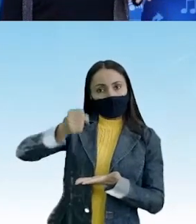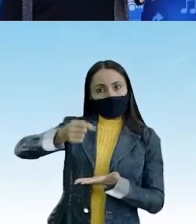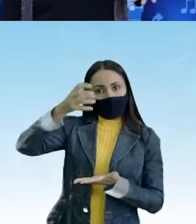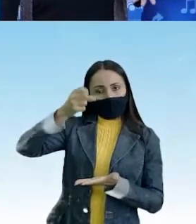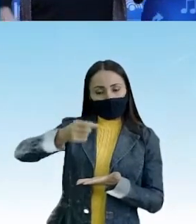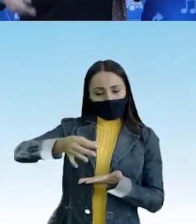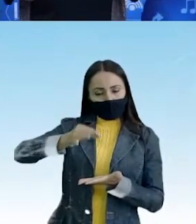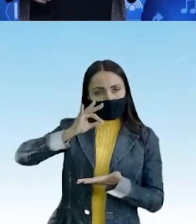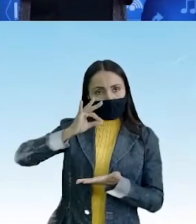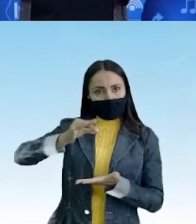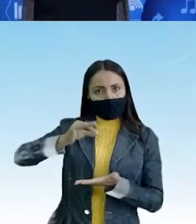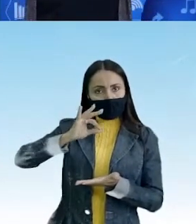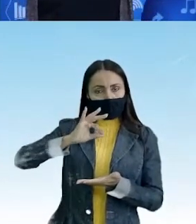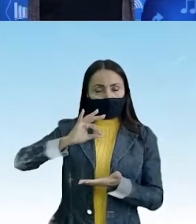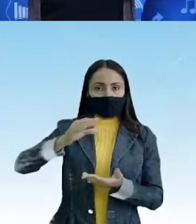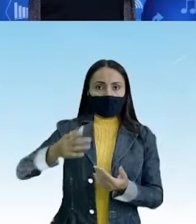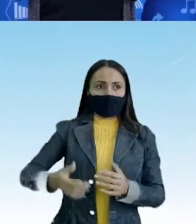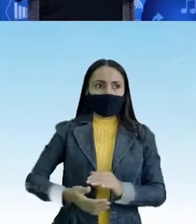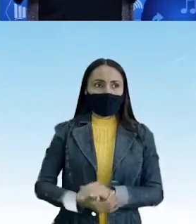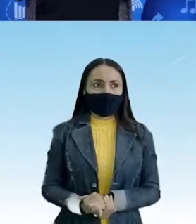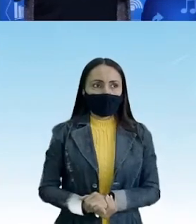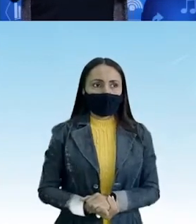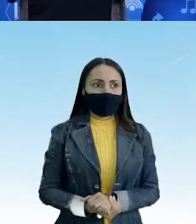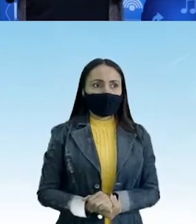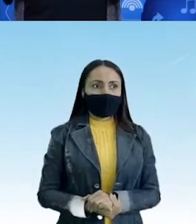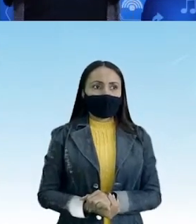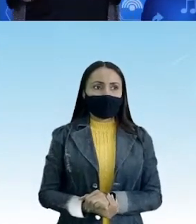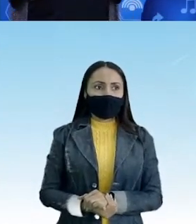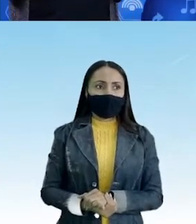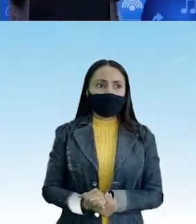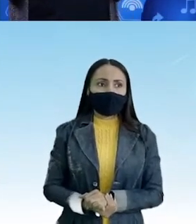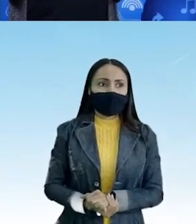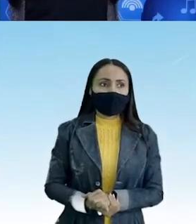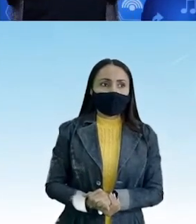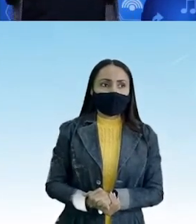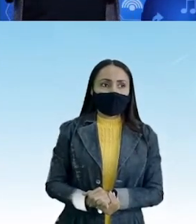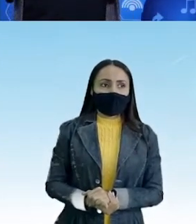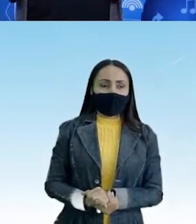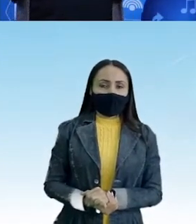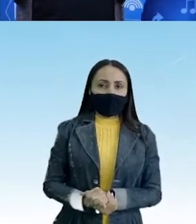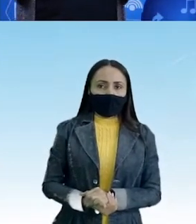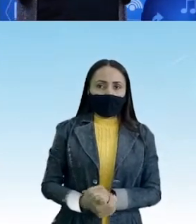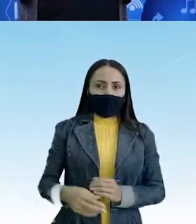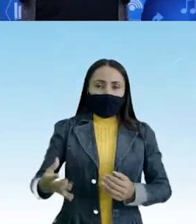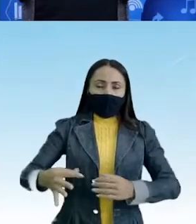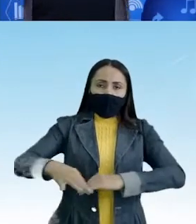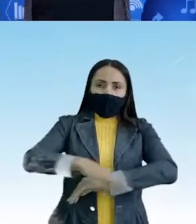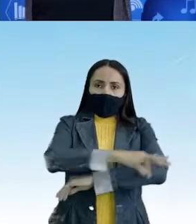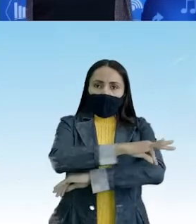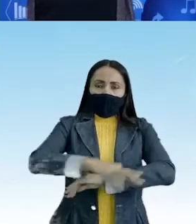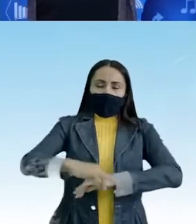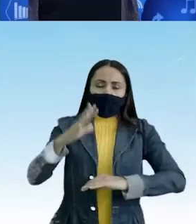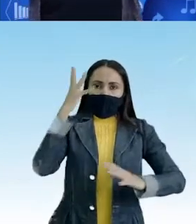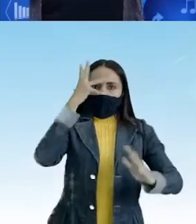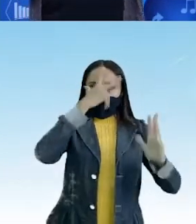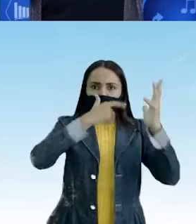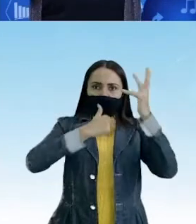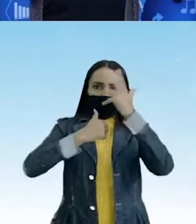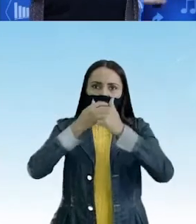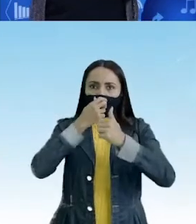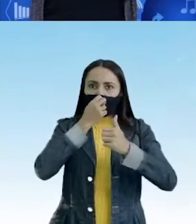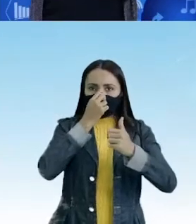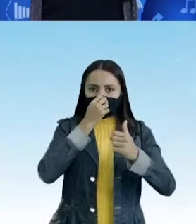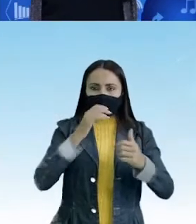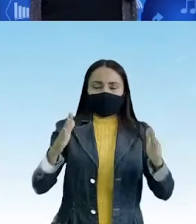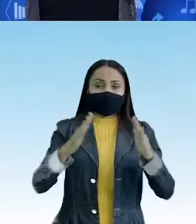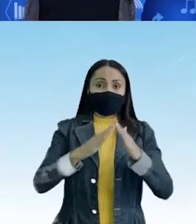tinha hábito, a gente era hábito de café puro aqui. A arquitetura belíssima, só a gente vê nossas